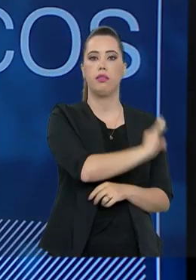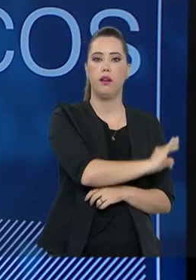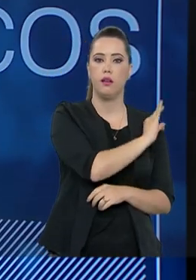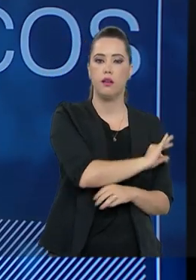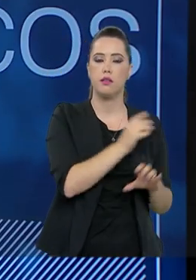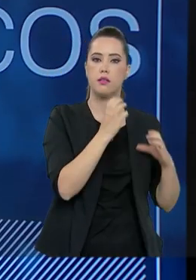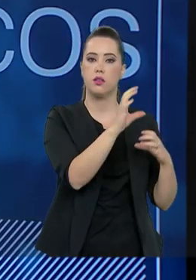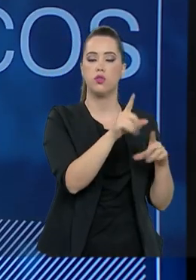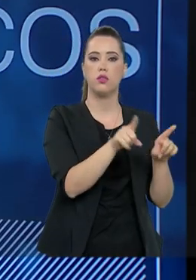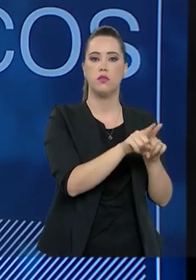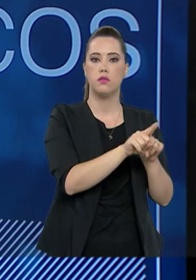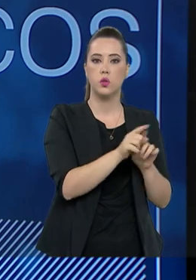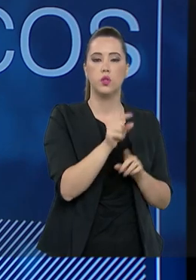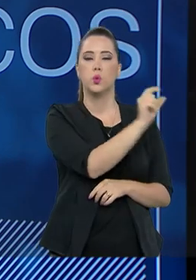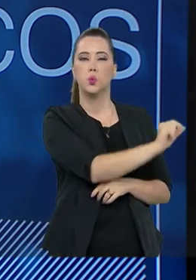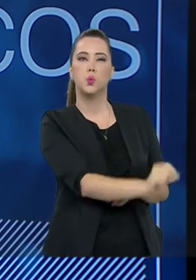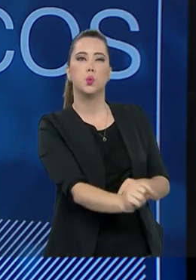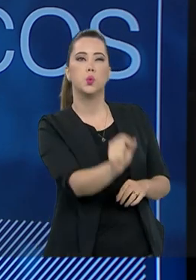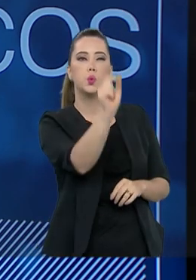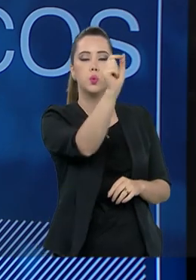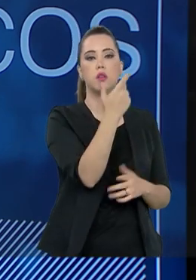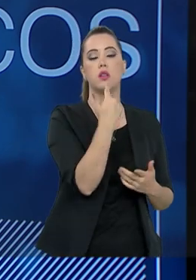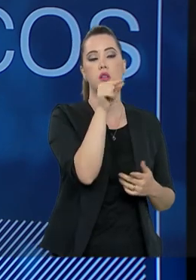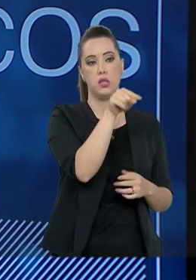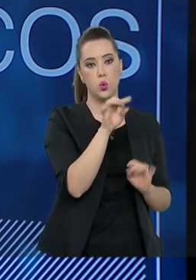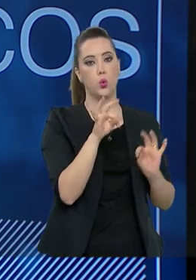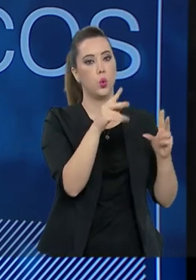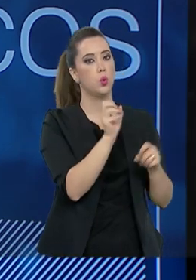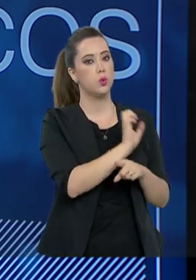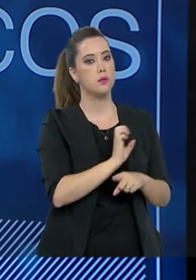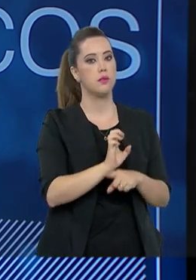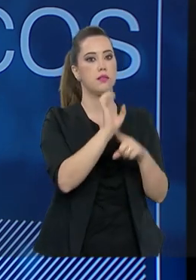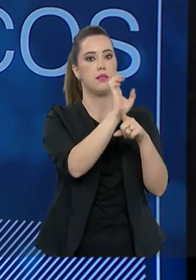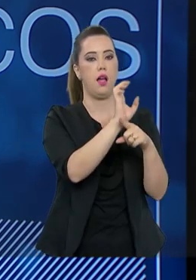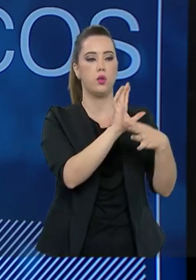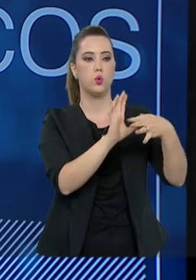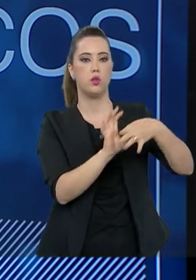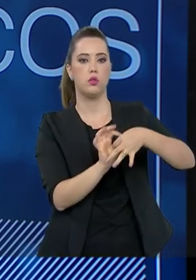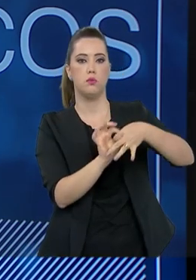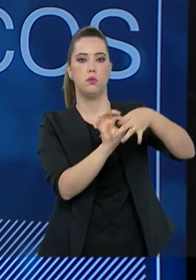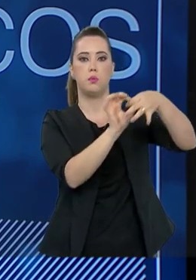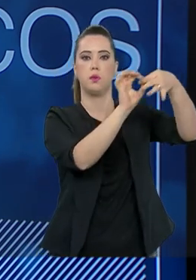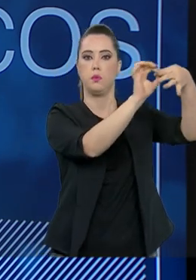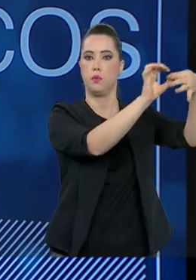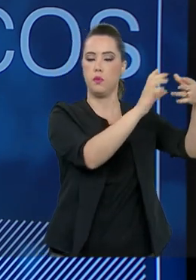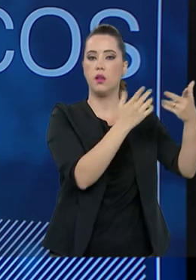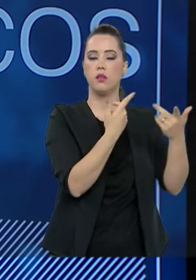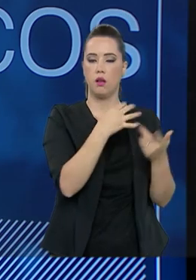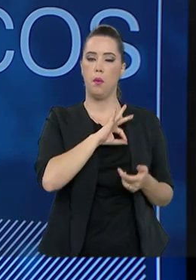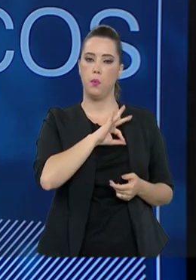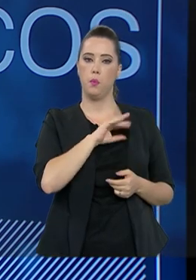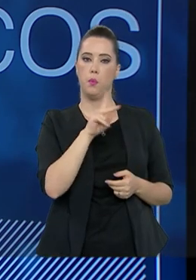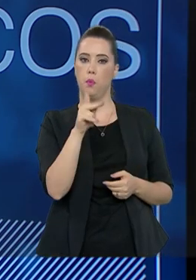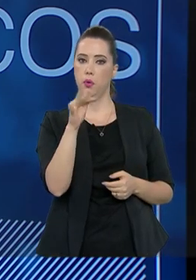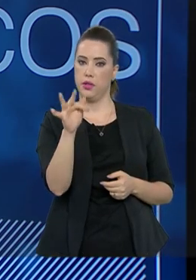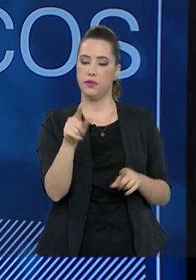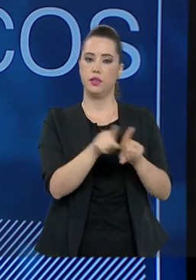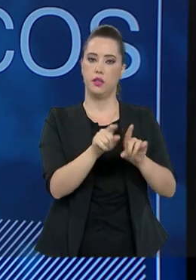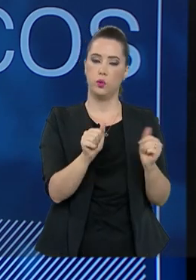Geral de Perícias. Todos esses estados participam dessa grande rede, a Polícia Federal também participa e existe um